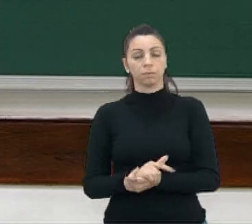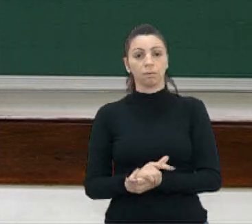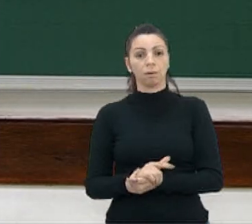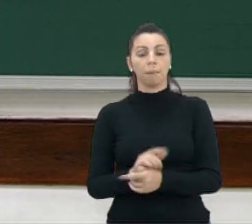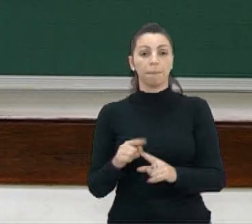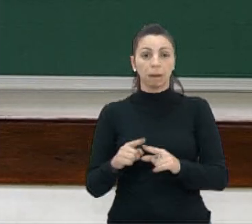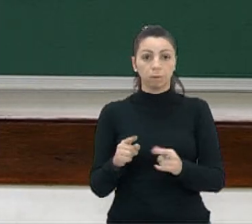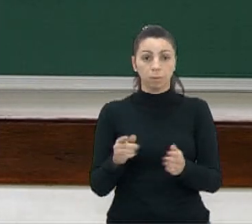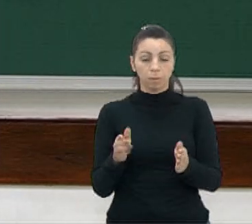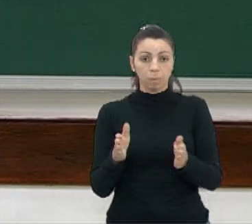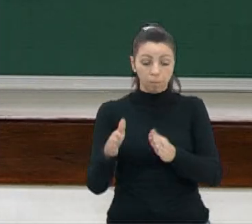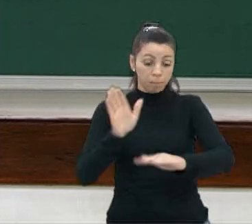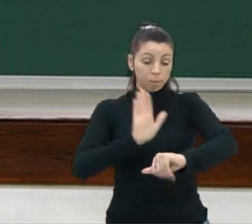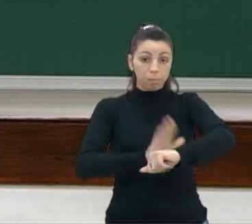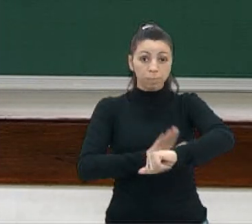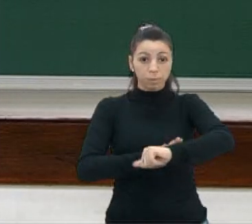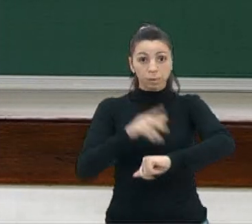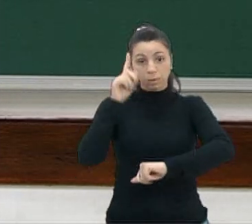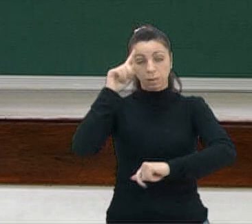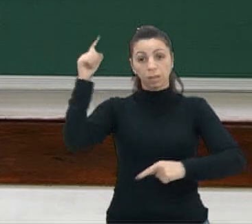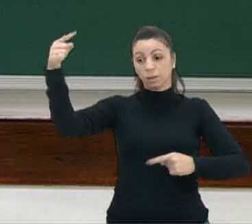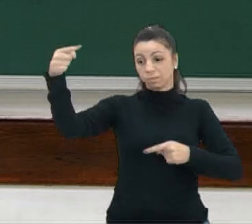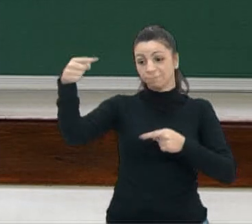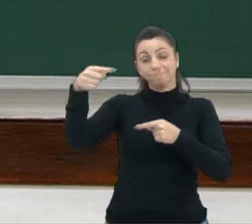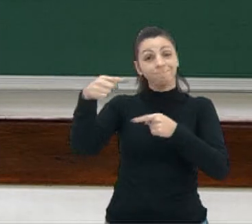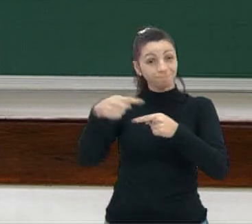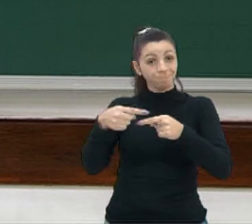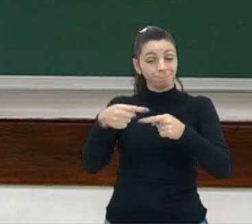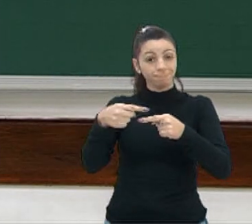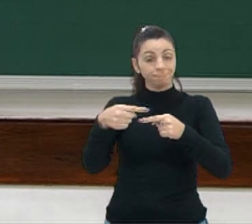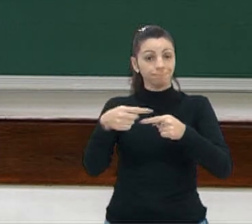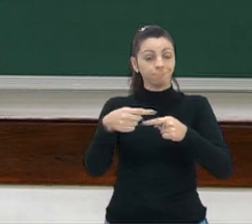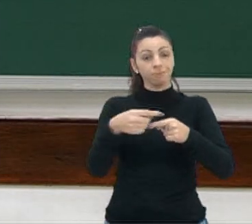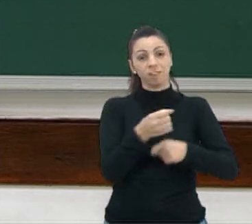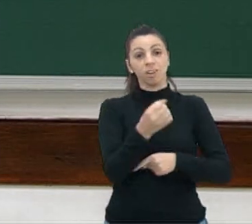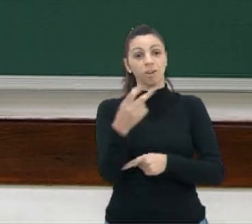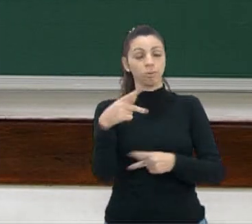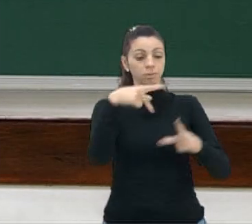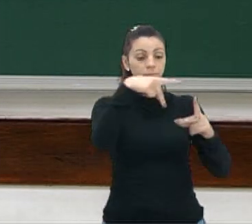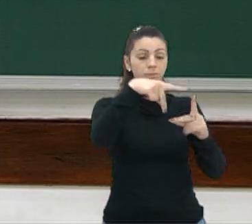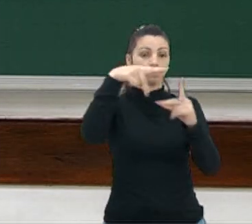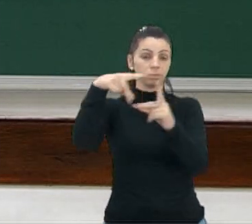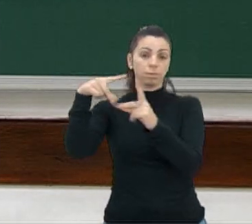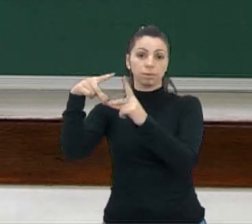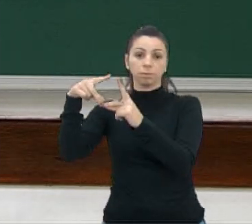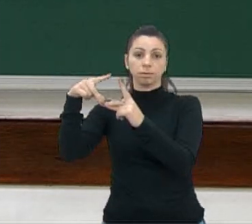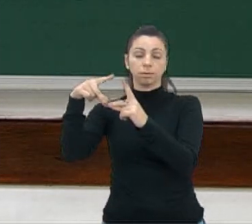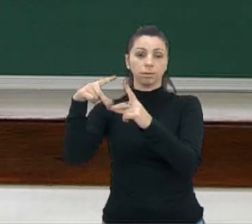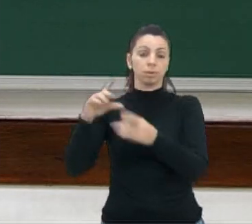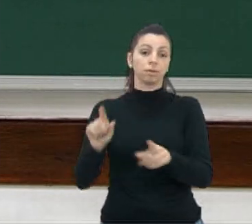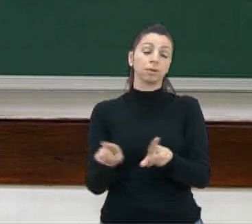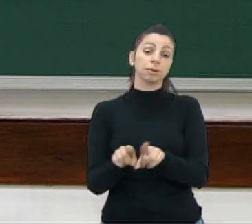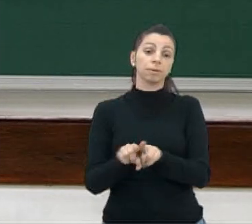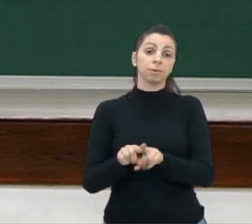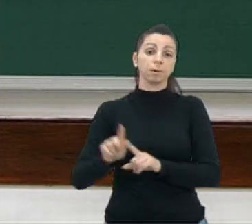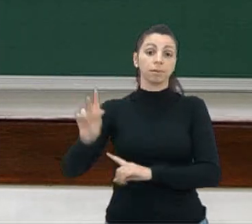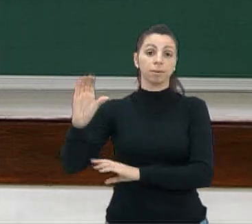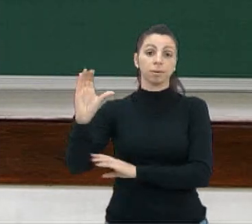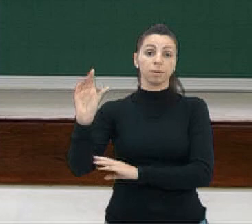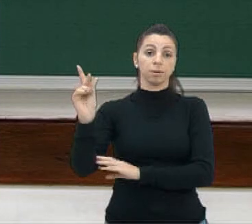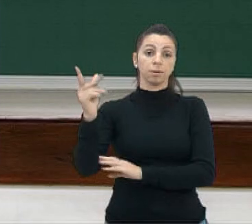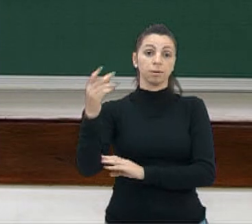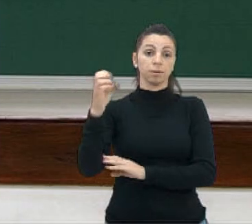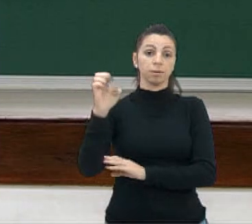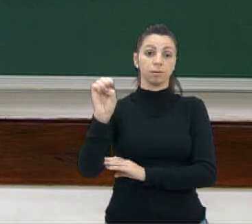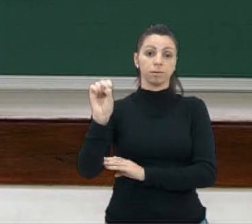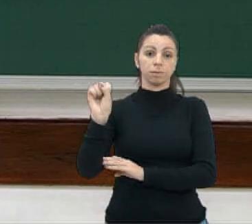momento curto, né? Uma historinha bem curtinha, de alguns quadrinhos só. E por último temos a charge, que normalmente vem em um quadro